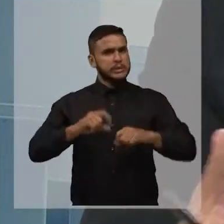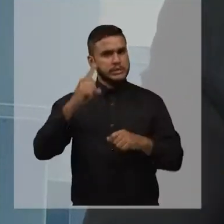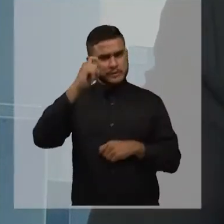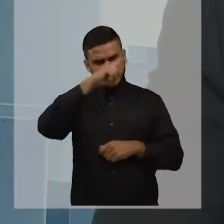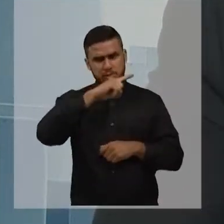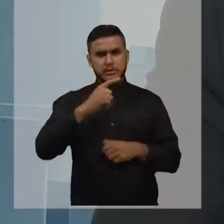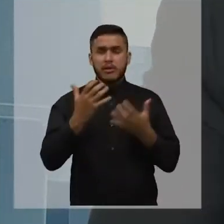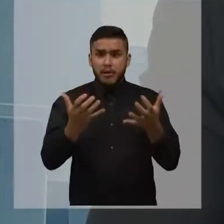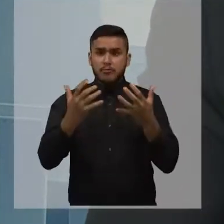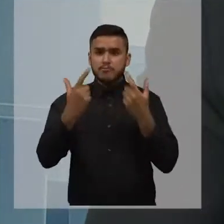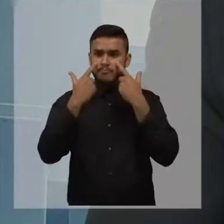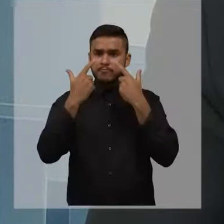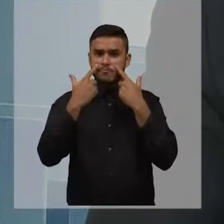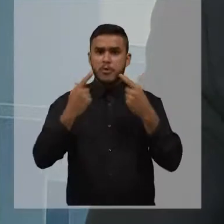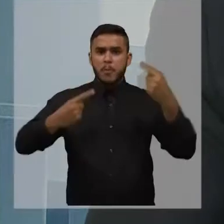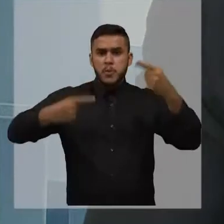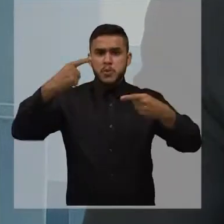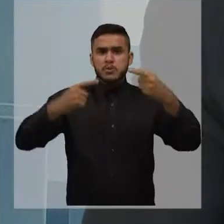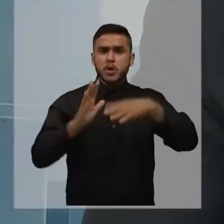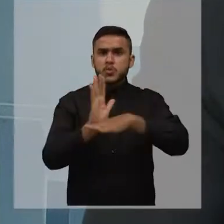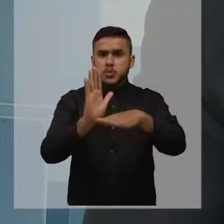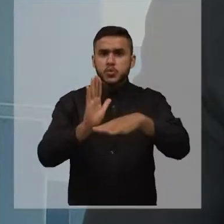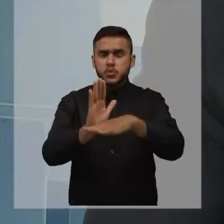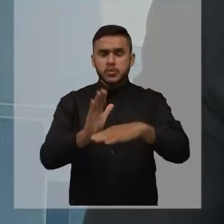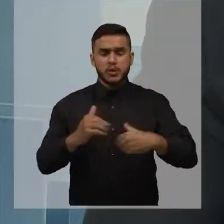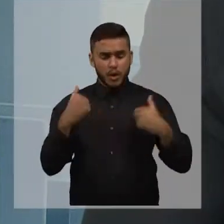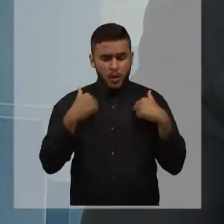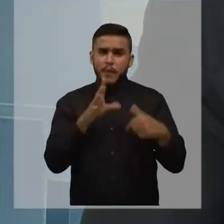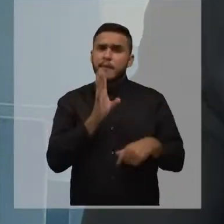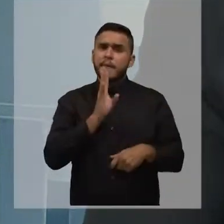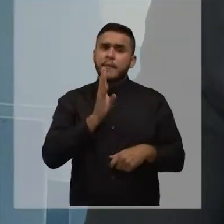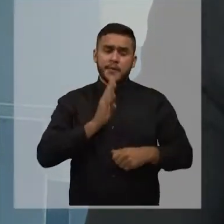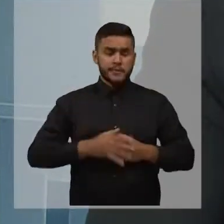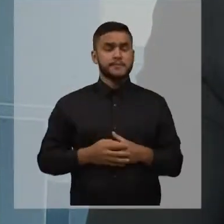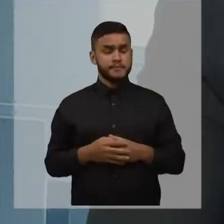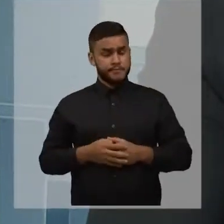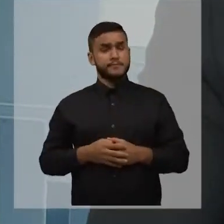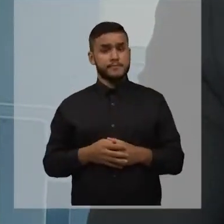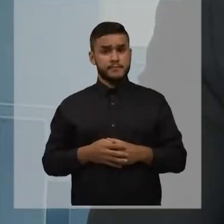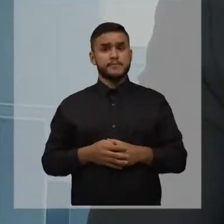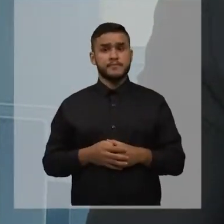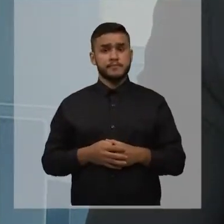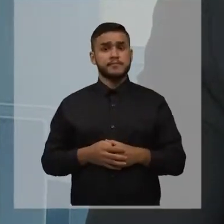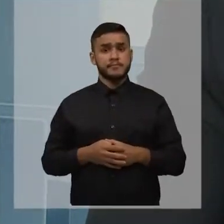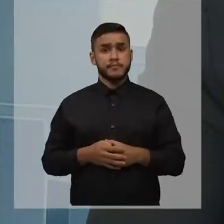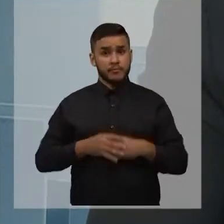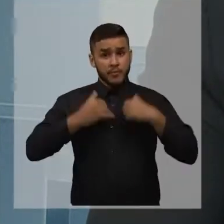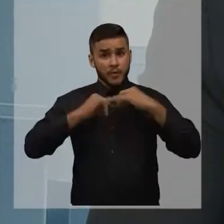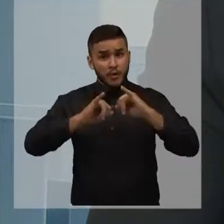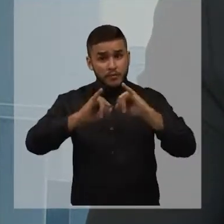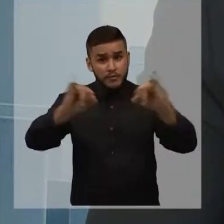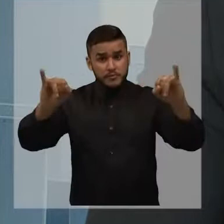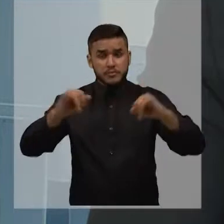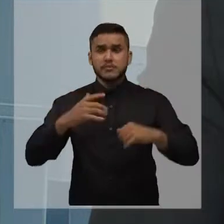família, por se dedicar à vida pública. Conheço muitos, não é pouco não. Conheço também muitos parlamentares que não tinham